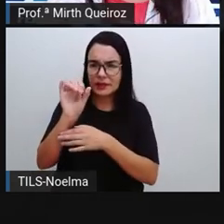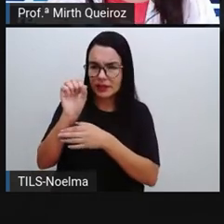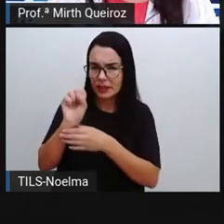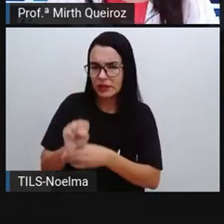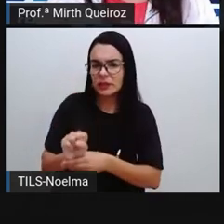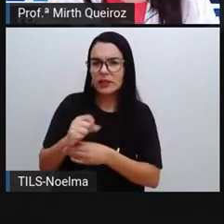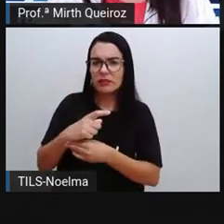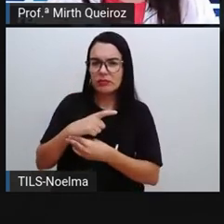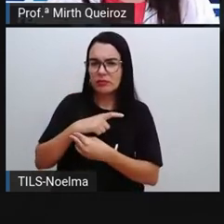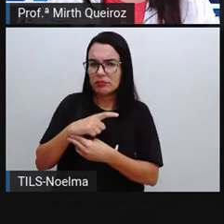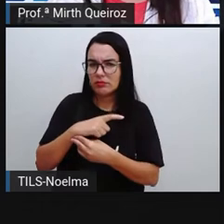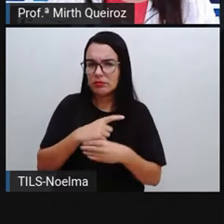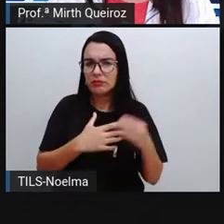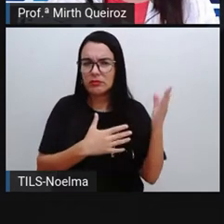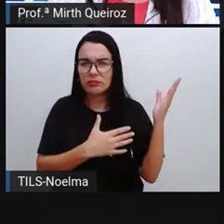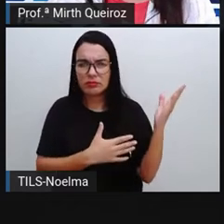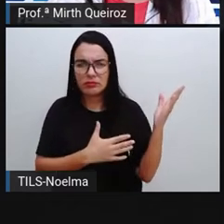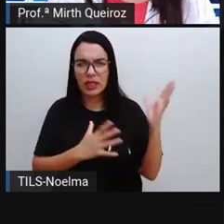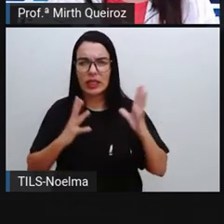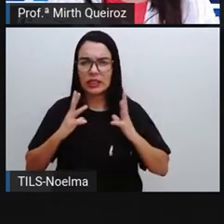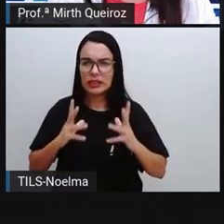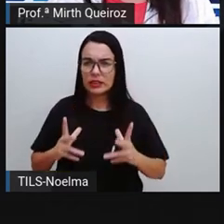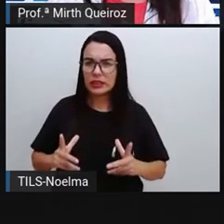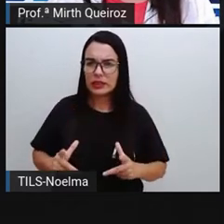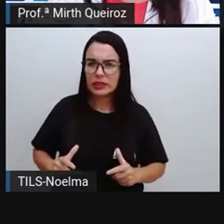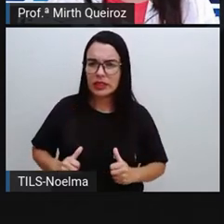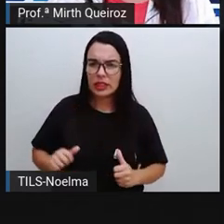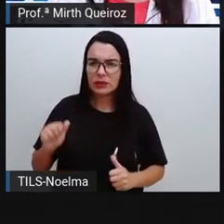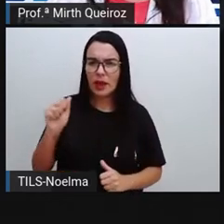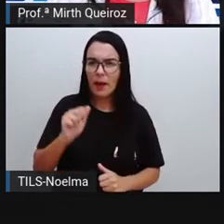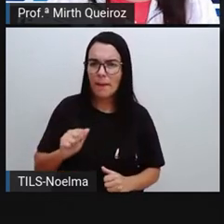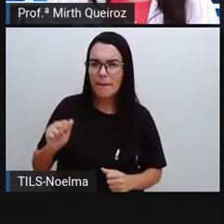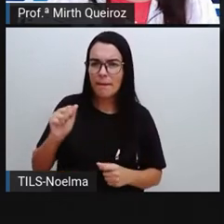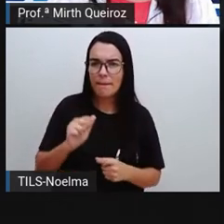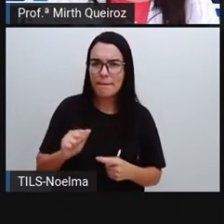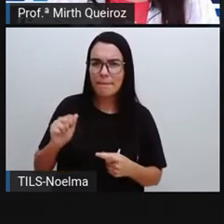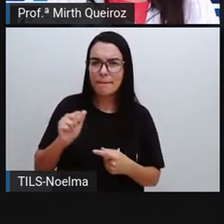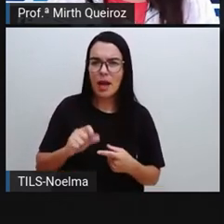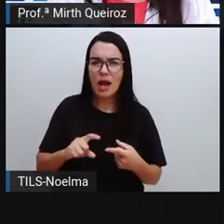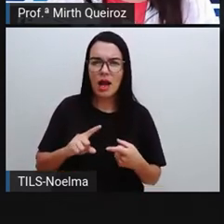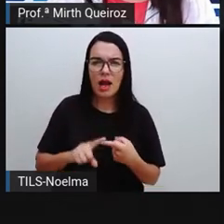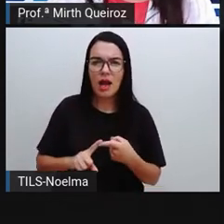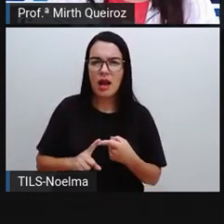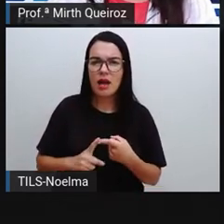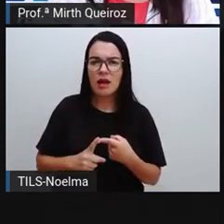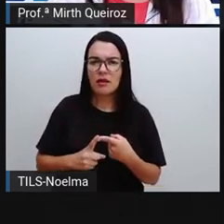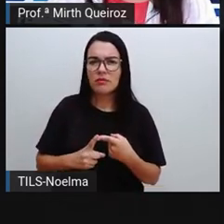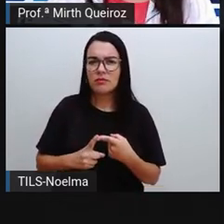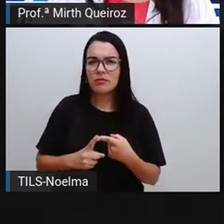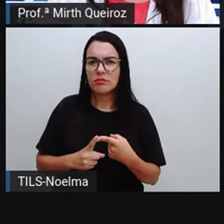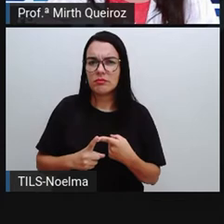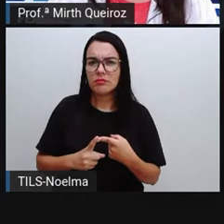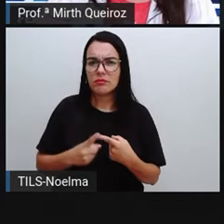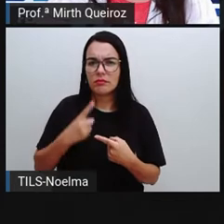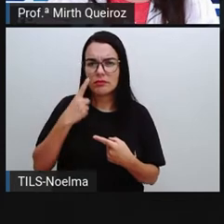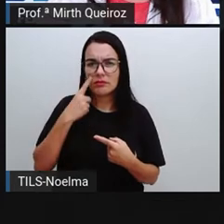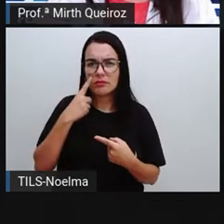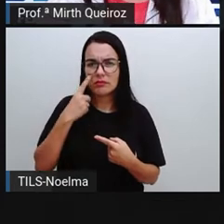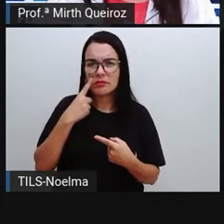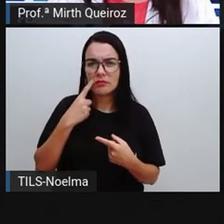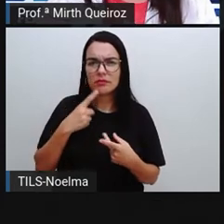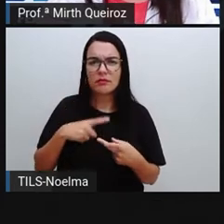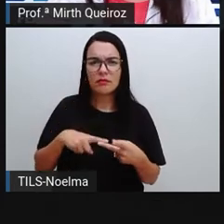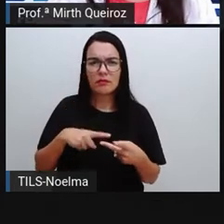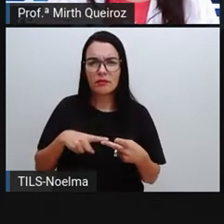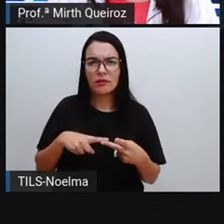Cardoso, São Gonçalo dos Campos, Santo Amaro, Coração de Maria, Anguera, Serra Preta,